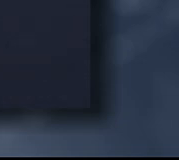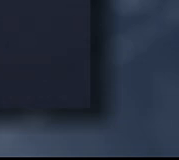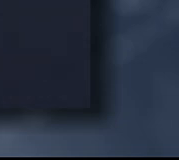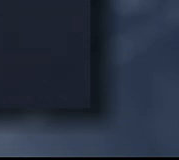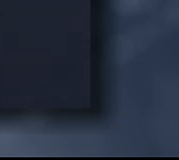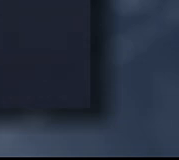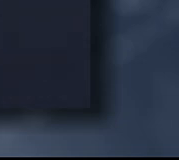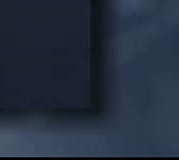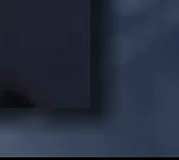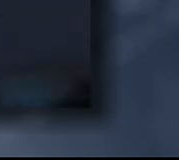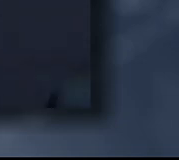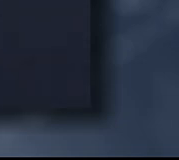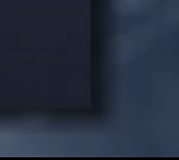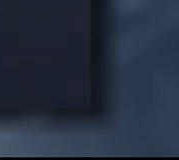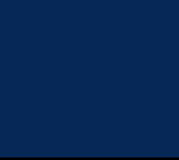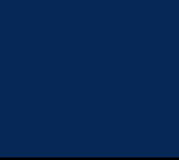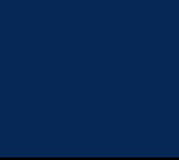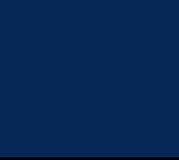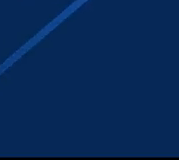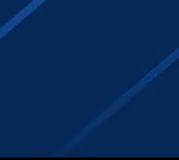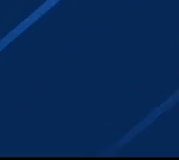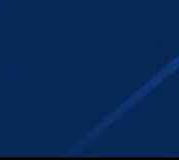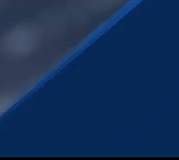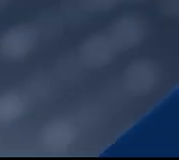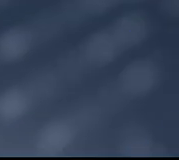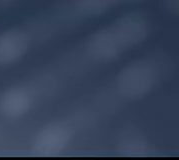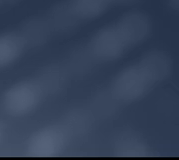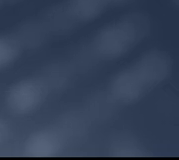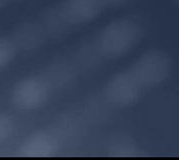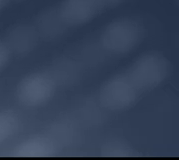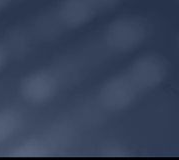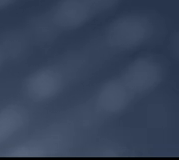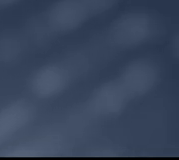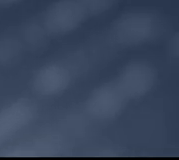Birman. Obrigada a todos pela presença.